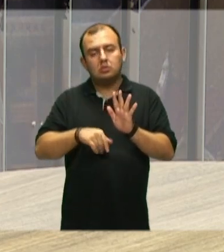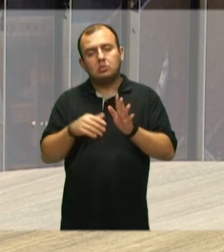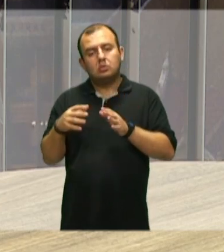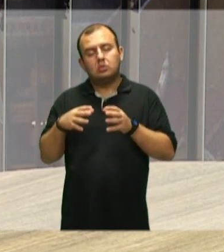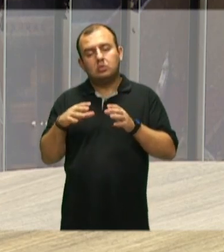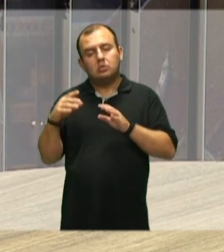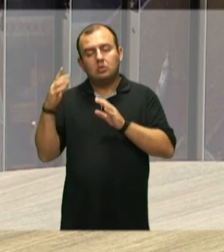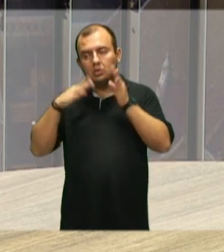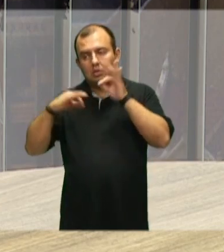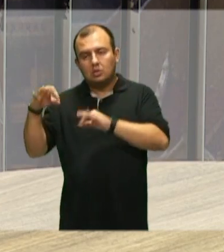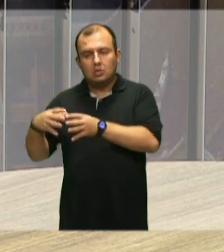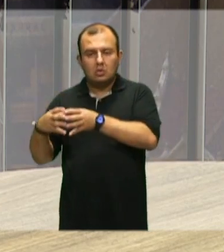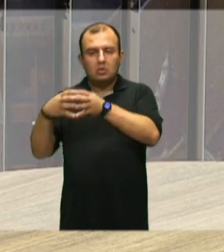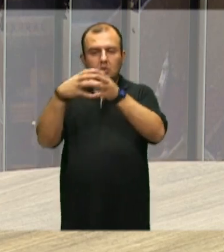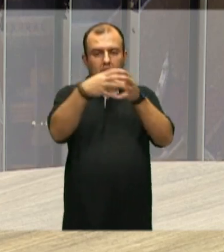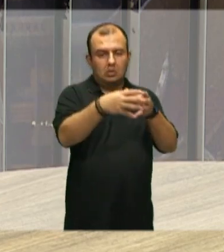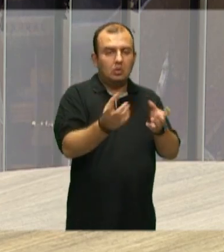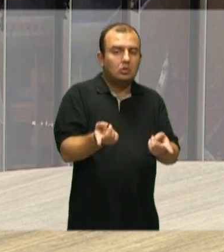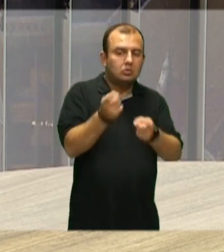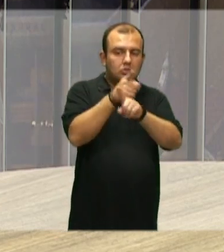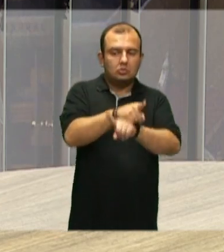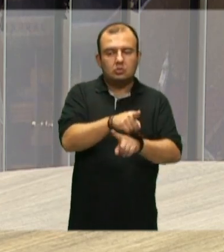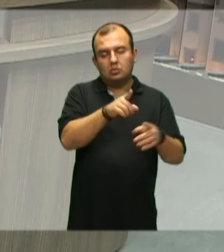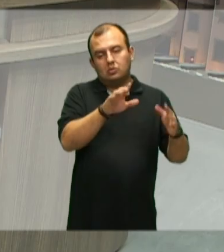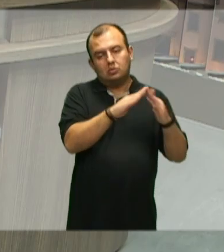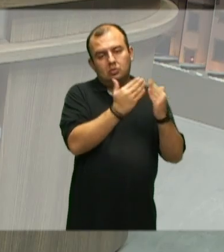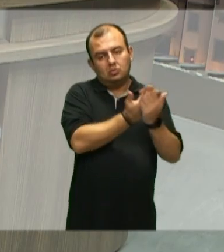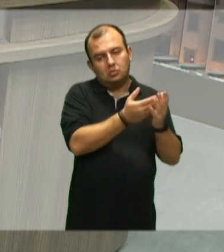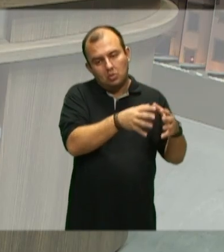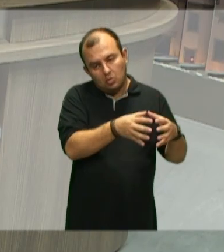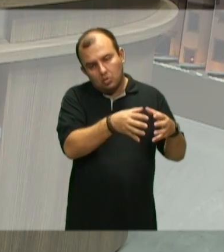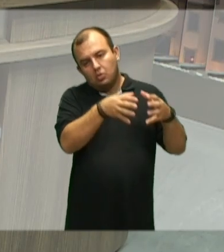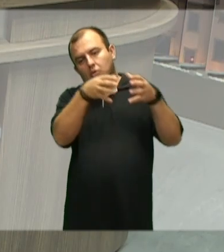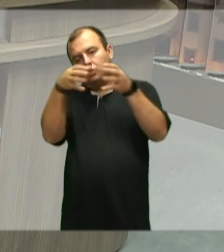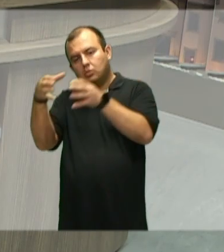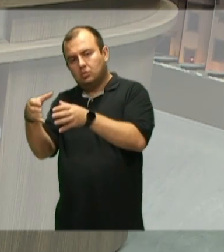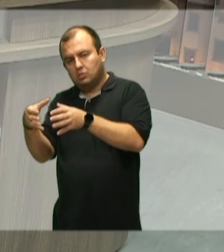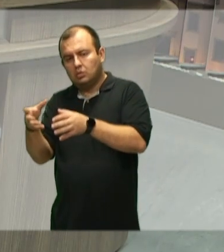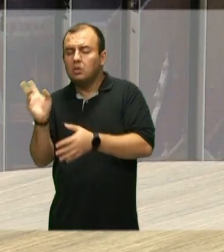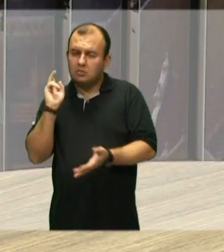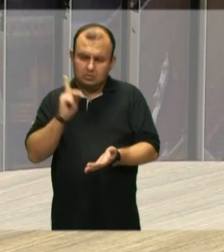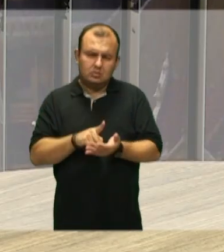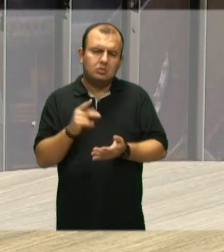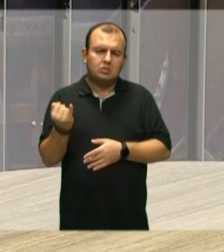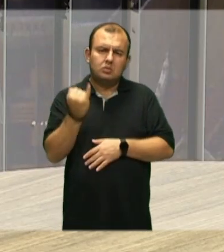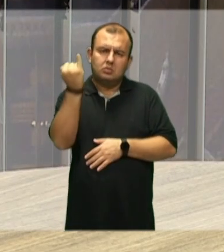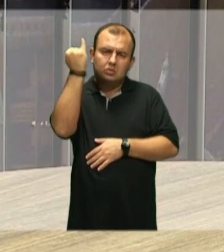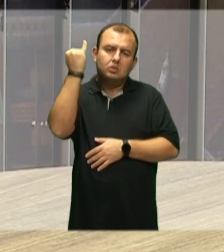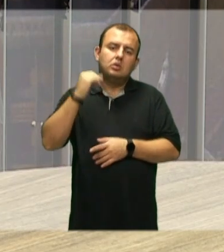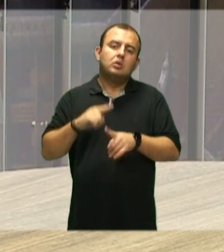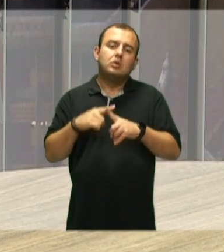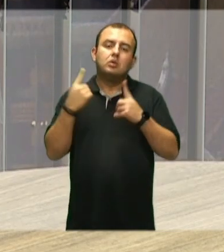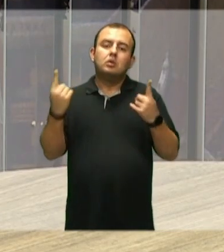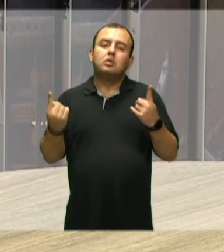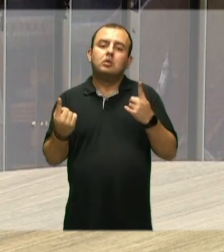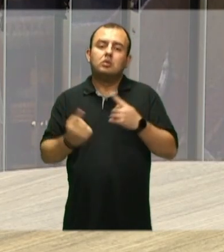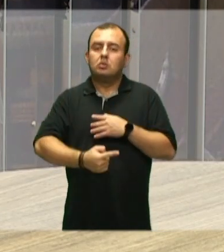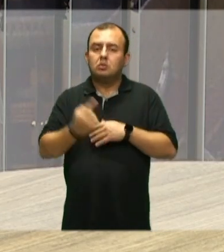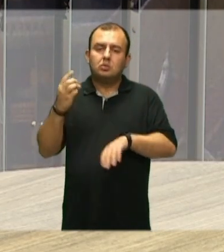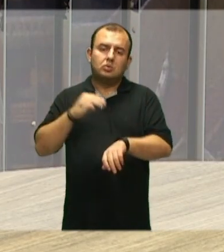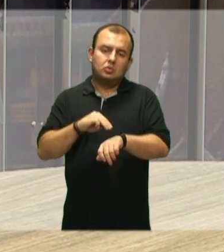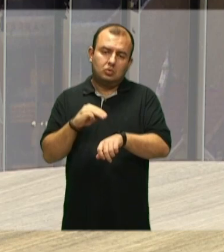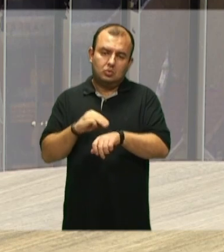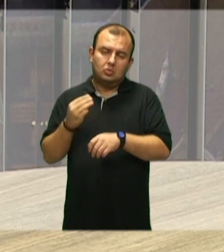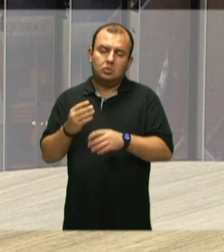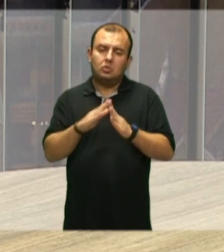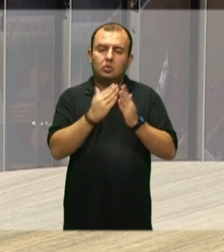escola, né? A gente está fazendo o contrário. Levando a escola ao teatro. Isso, não que não seja válido, é evidente que sim. Mas, num primeiro momento, assim, nem